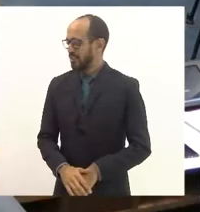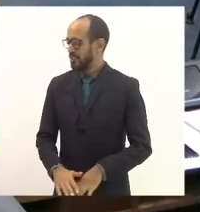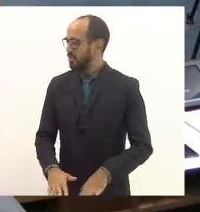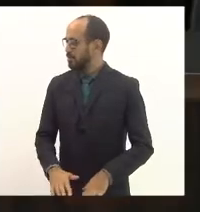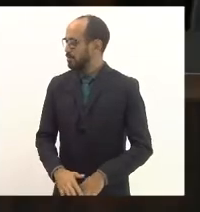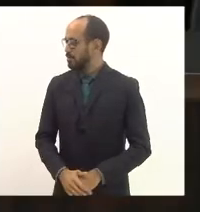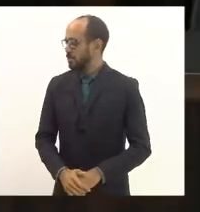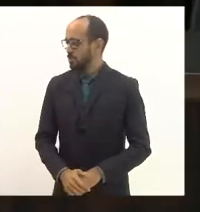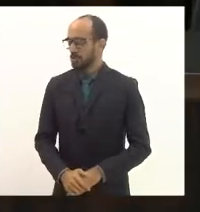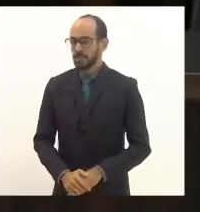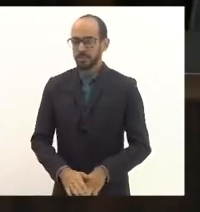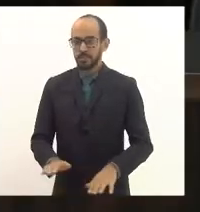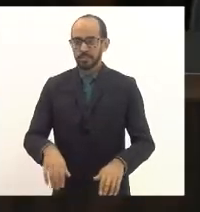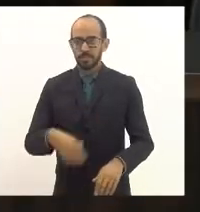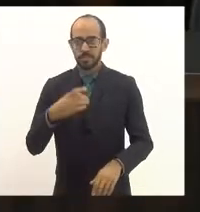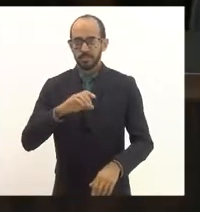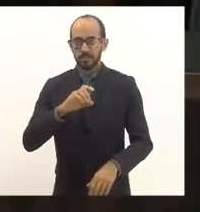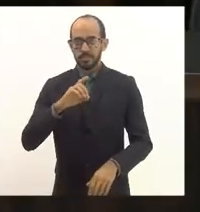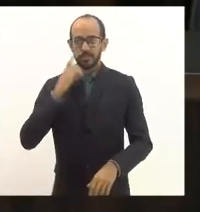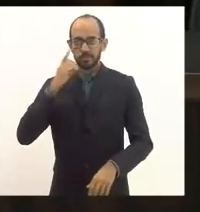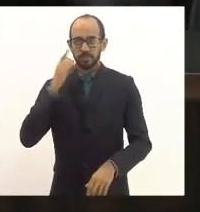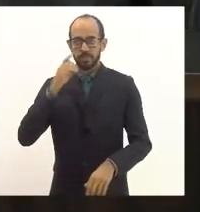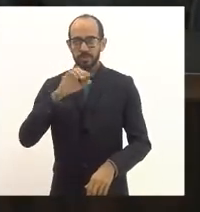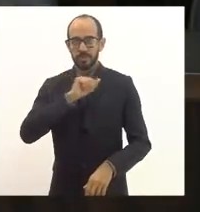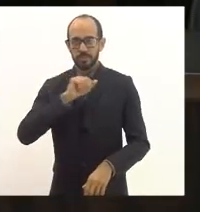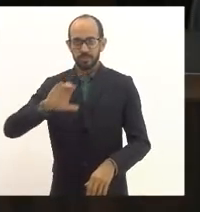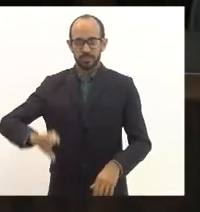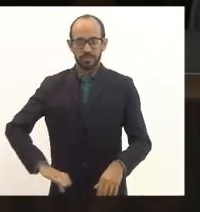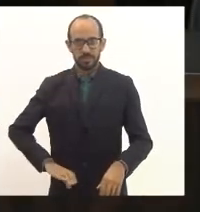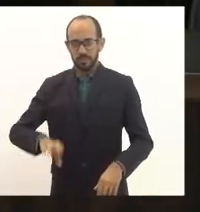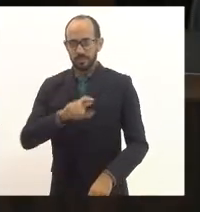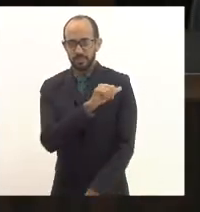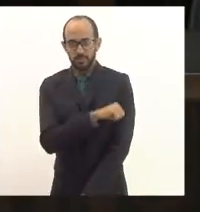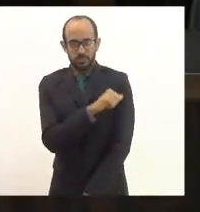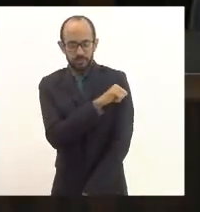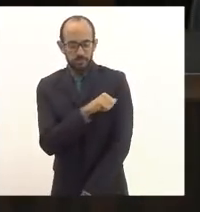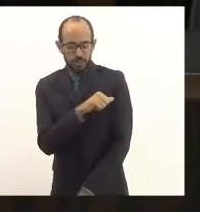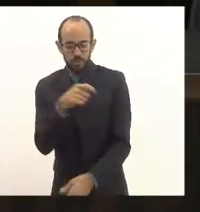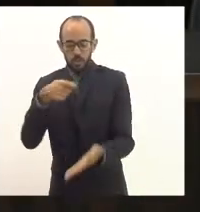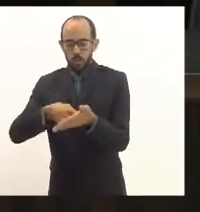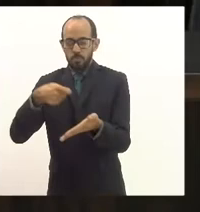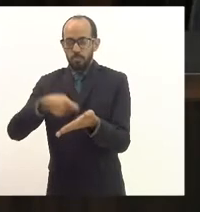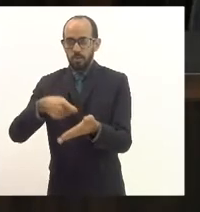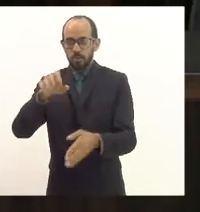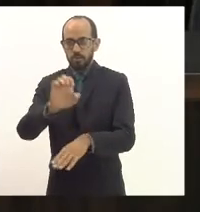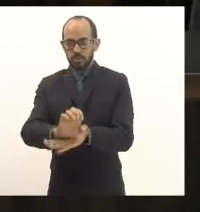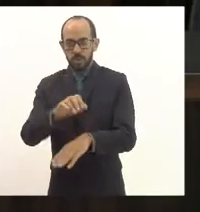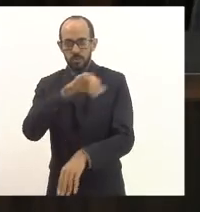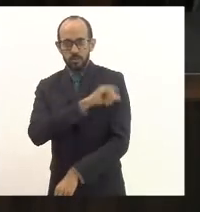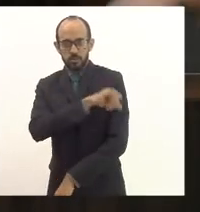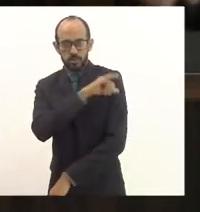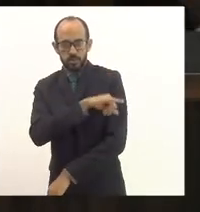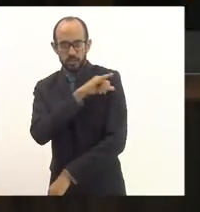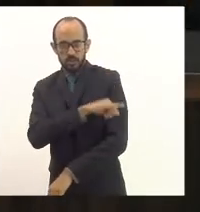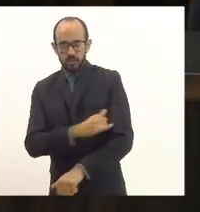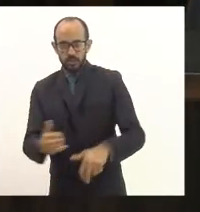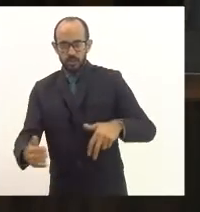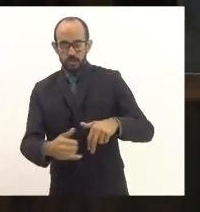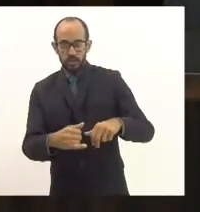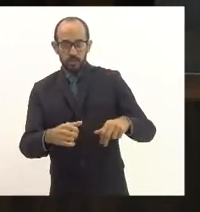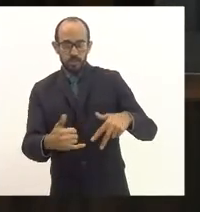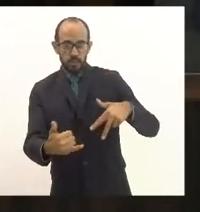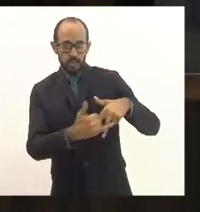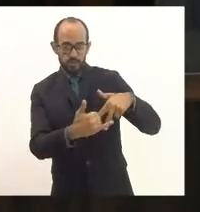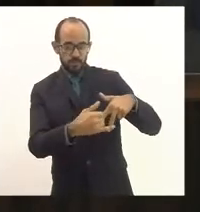de autoria dos deputados André Siciliano e enfermeira Rejane, que obriga o Estado do Rio de Janeiro a reparar as vítimas da